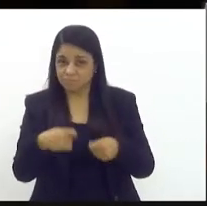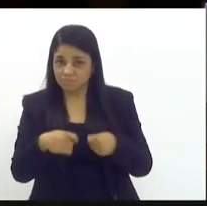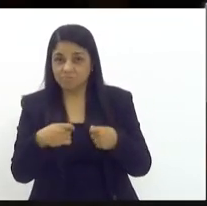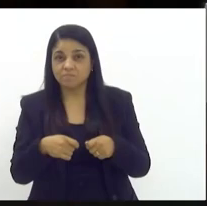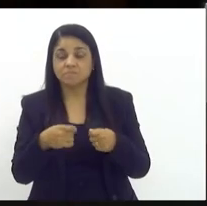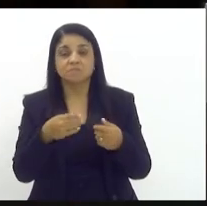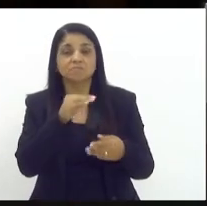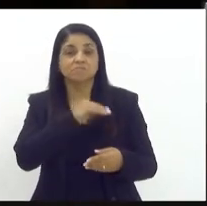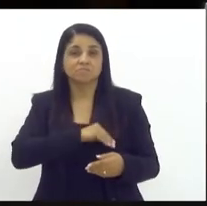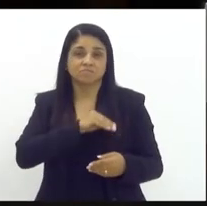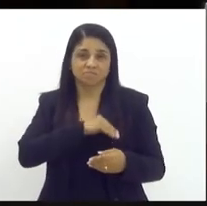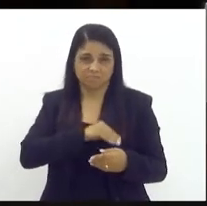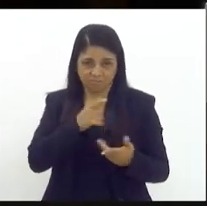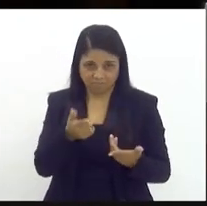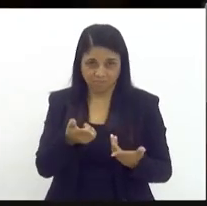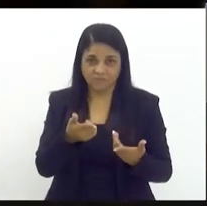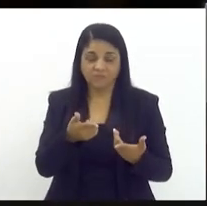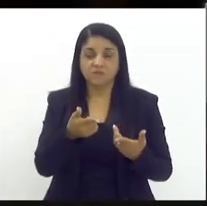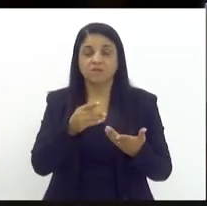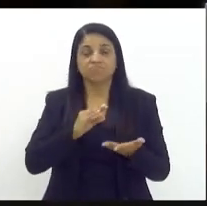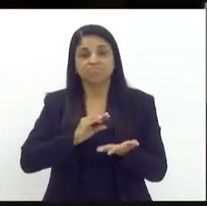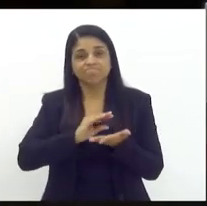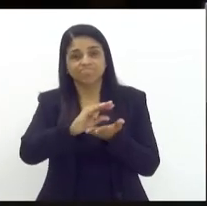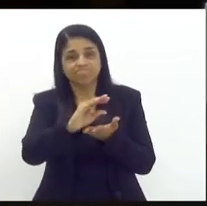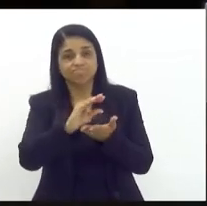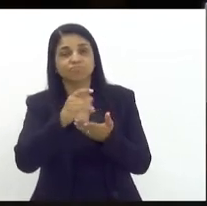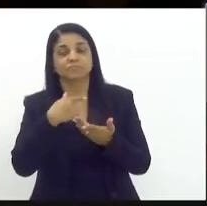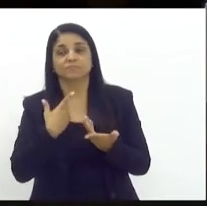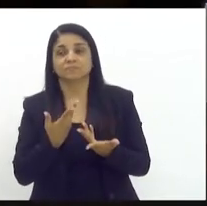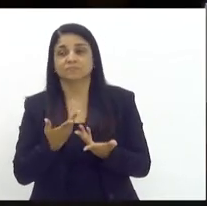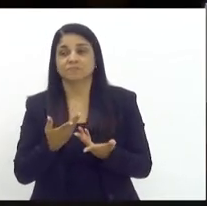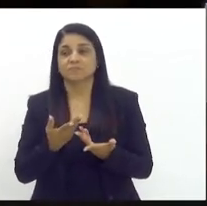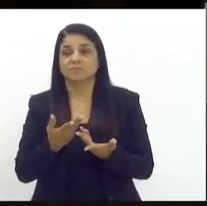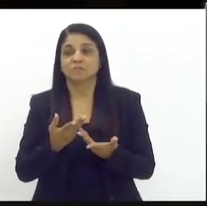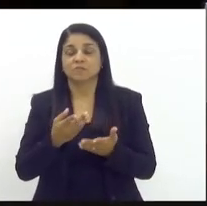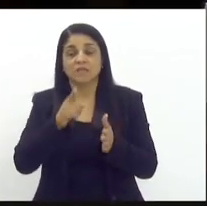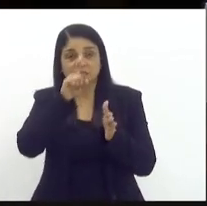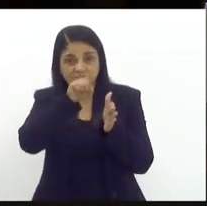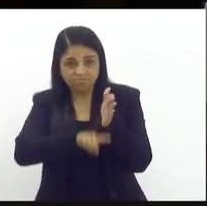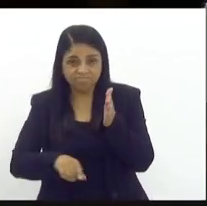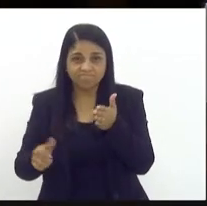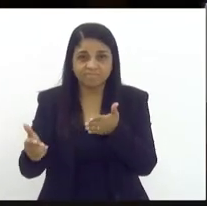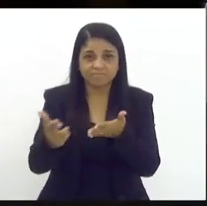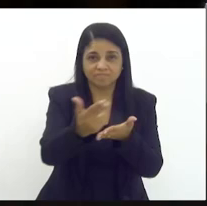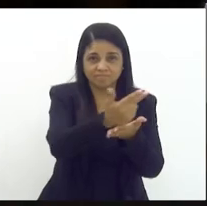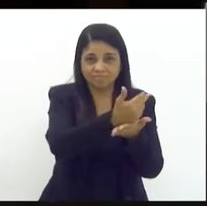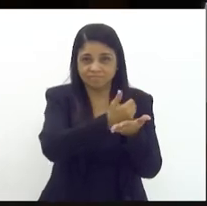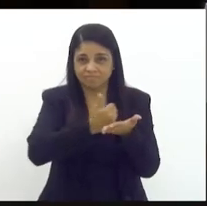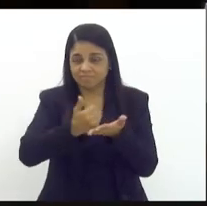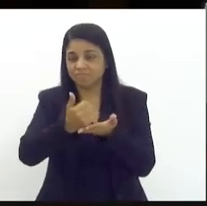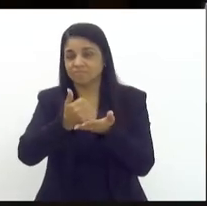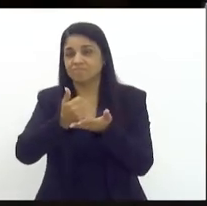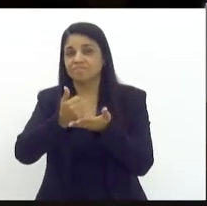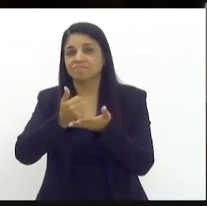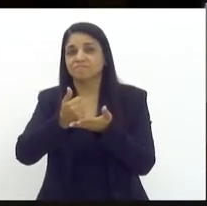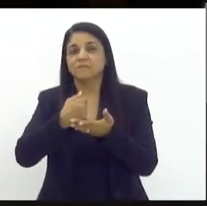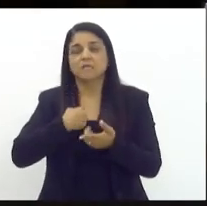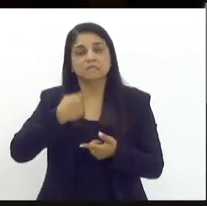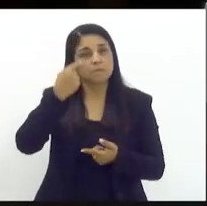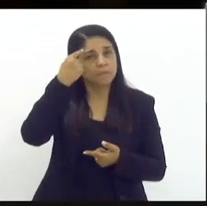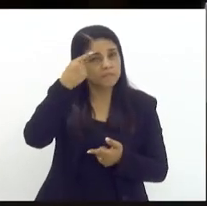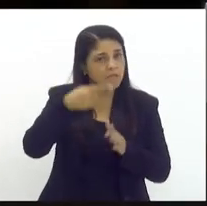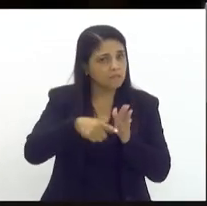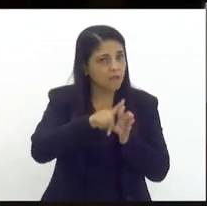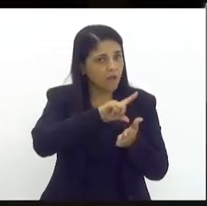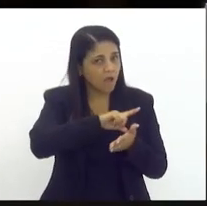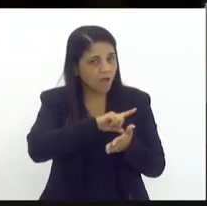tributário e simplificados início da contribuição sobre a folha então a tributação direta é uma tributação que tem que ser pensada porque